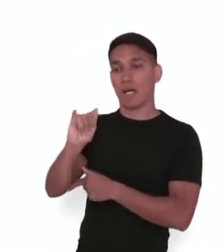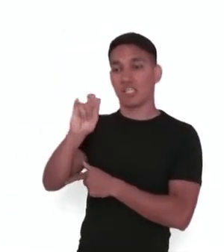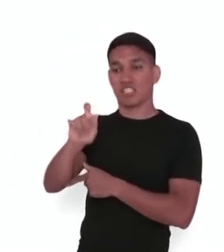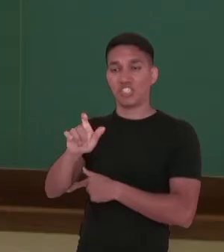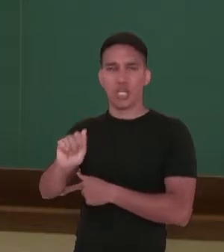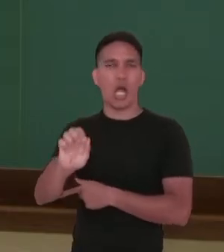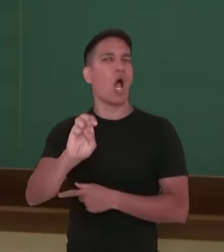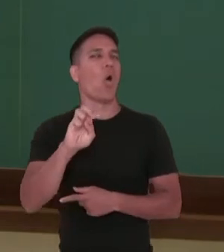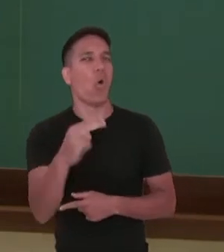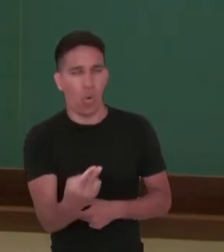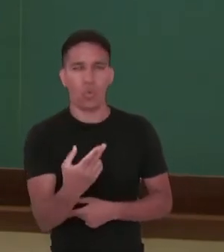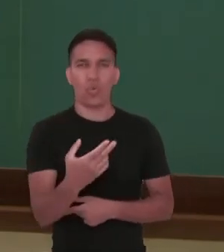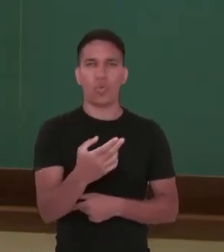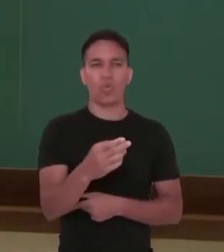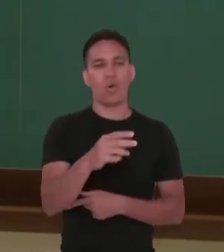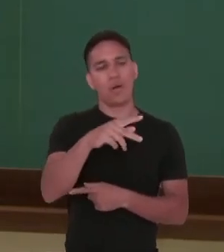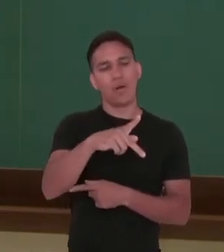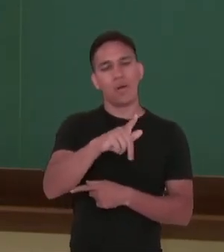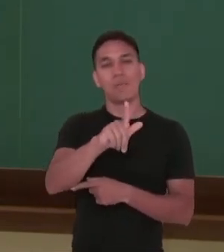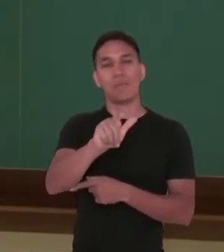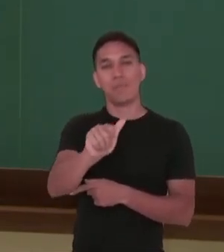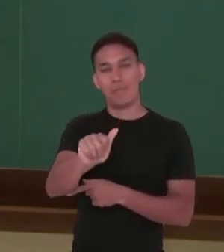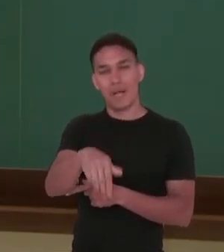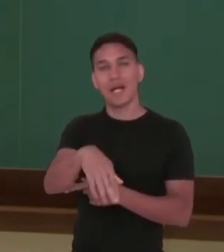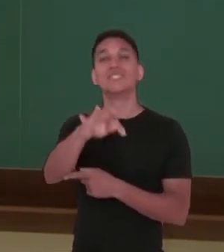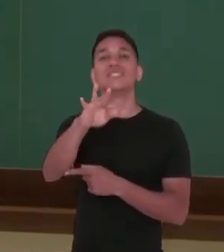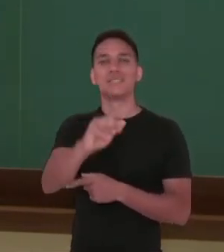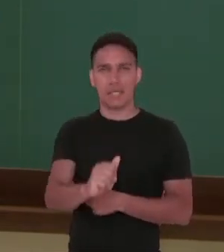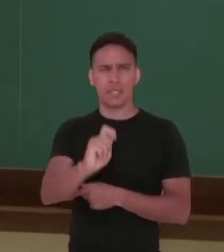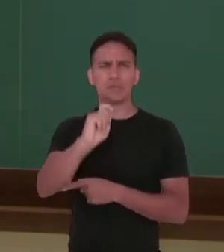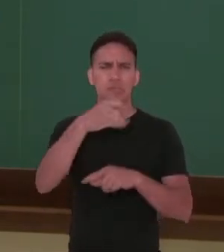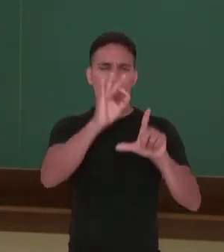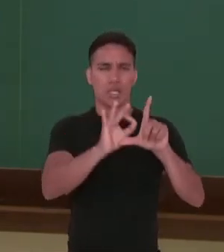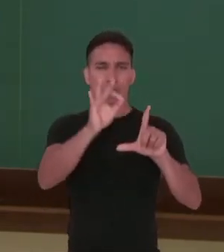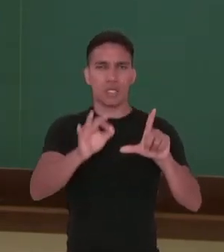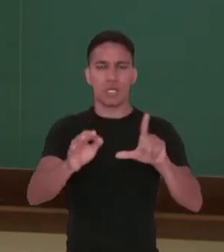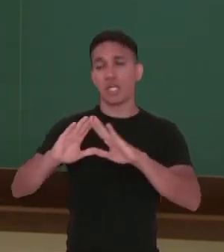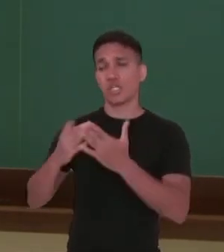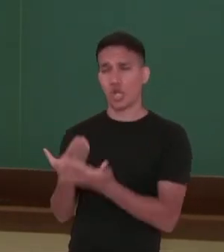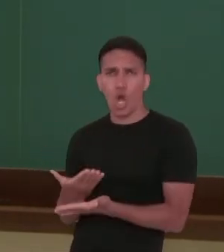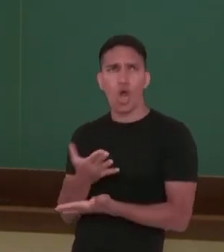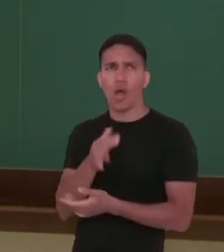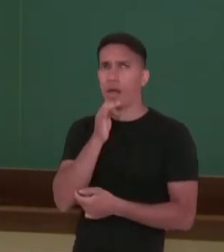escola. Então você sabe, né, o desenho da escola, onde é que é a cantina,